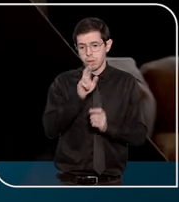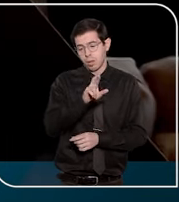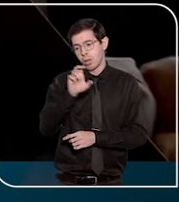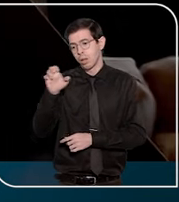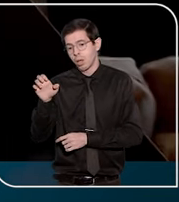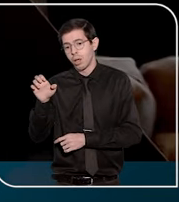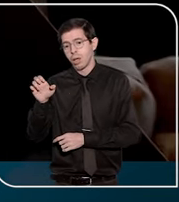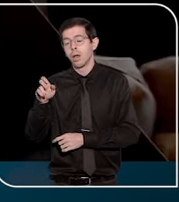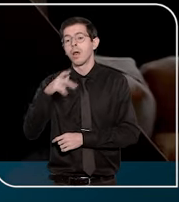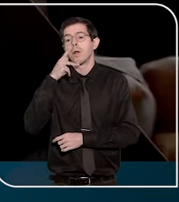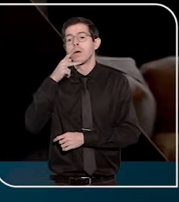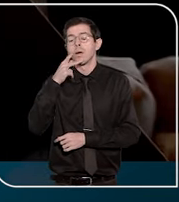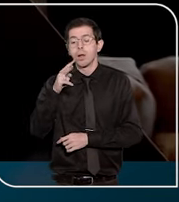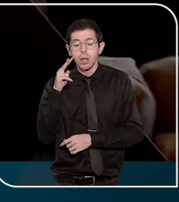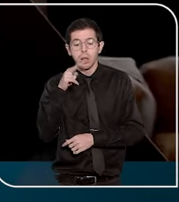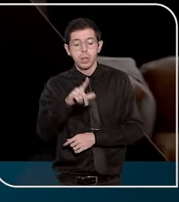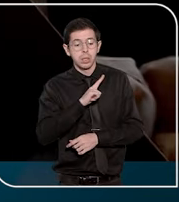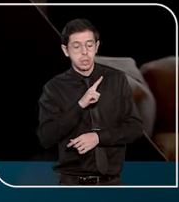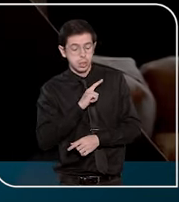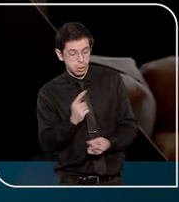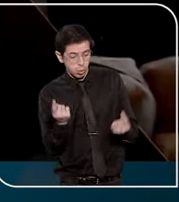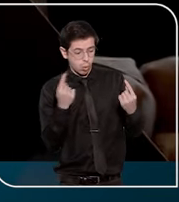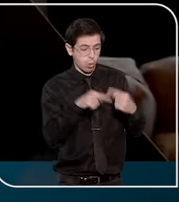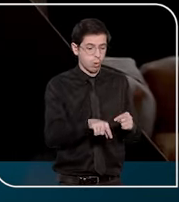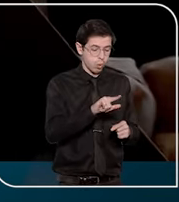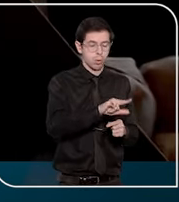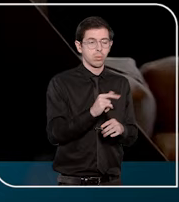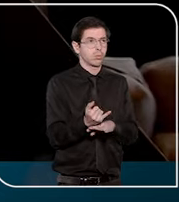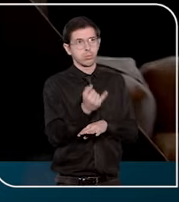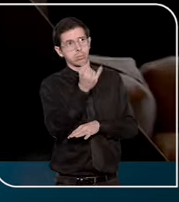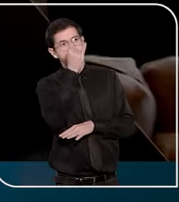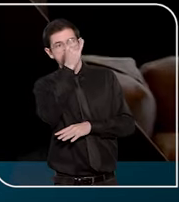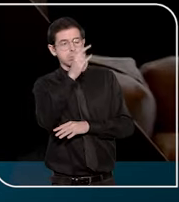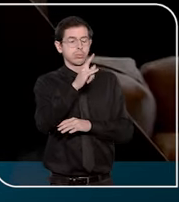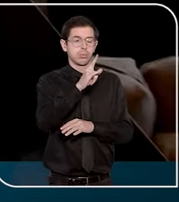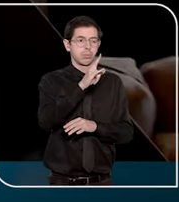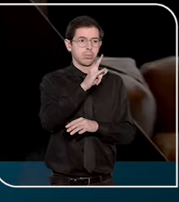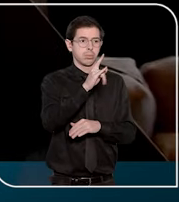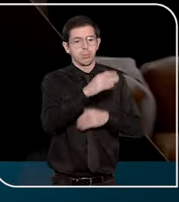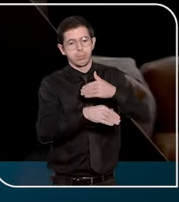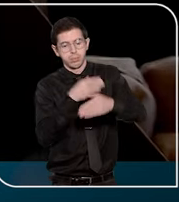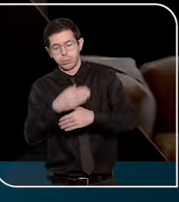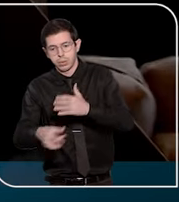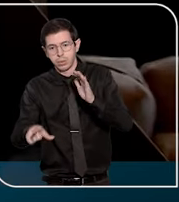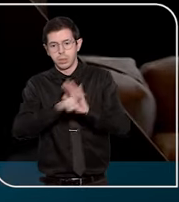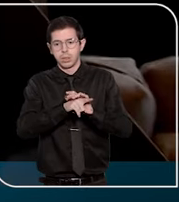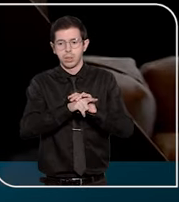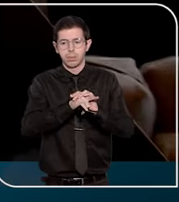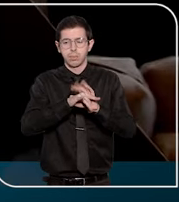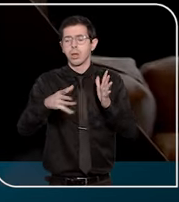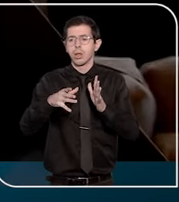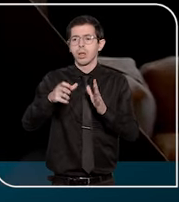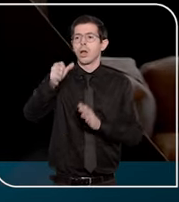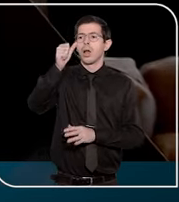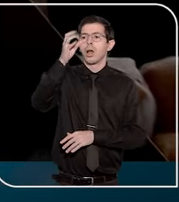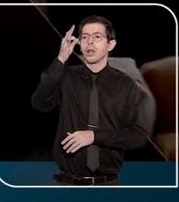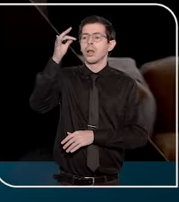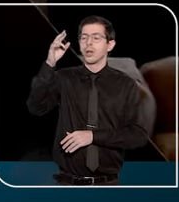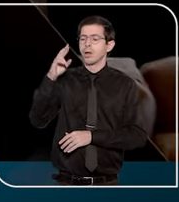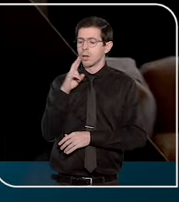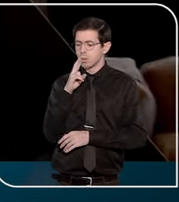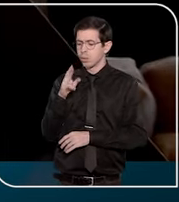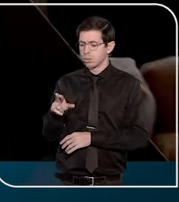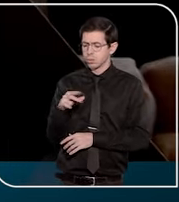extraordinário, alegando que houve uma ofensa ao princípio, sei lá, do devido processo legal. Mas aí o Supremo se pergunta: para responder o seu